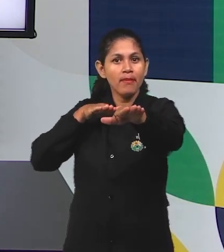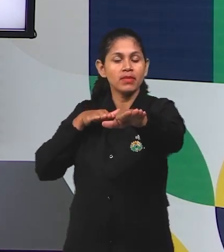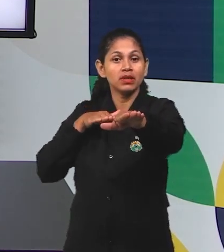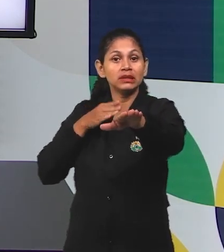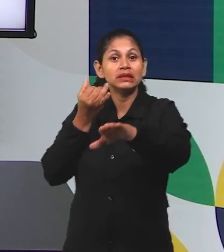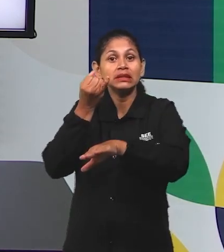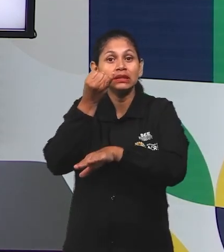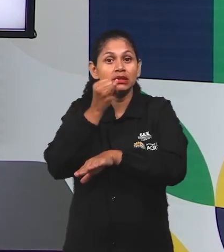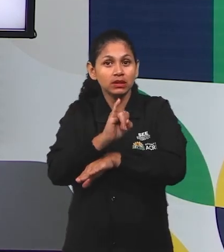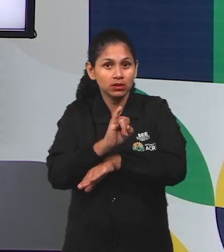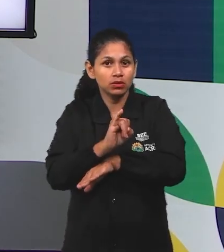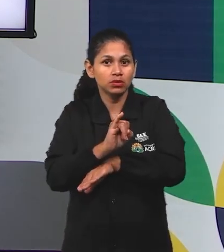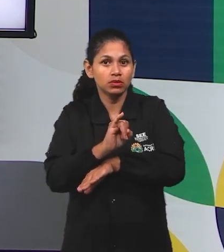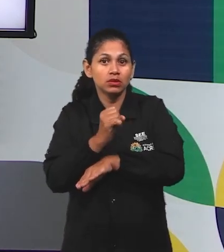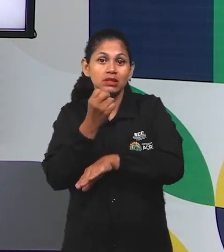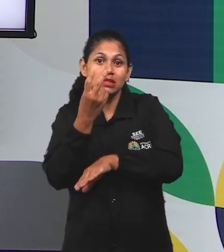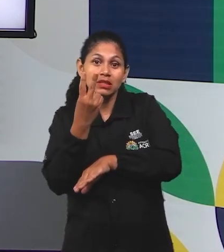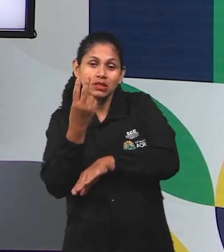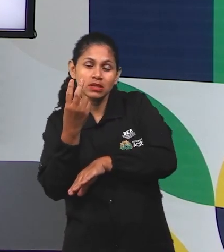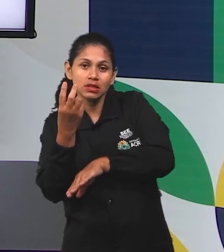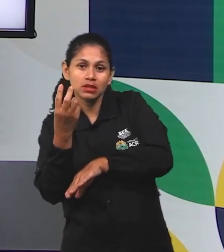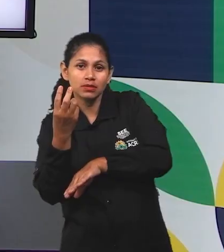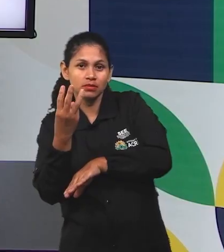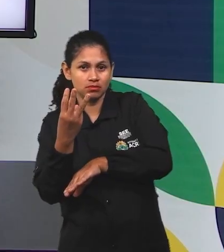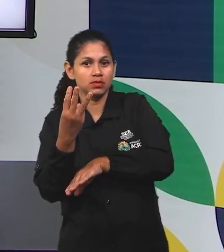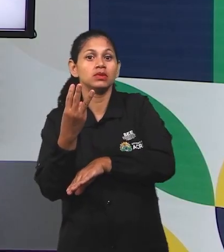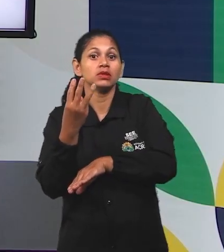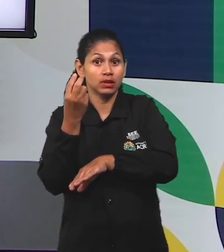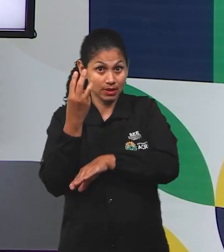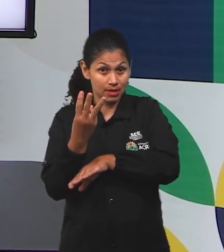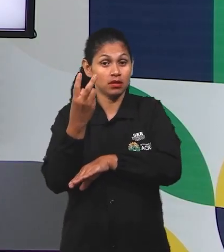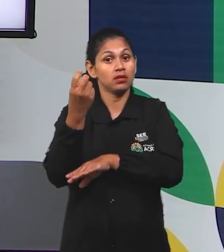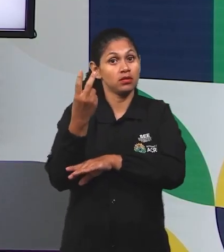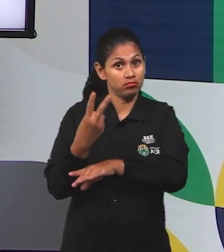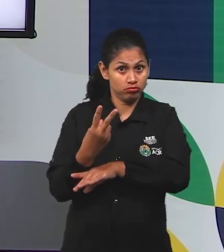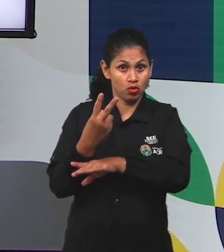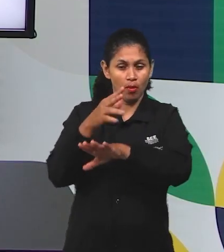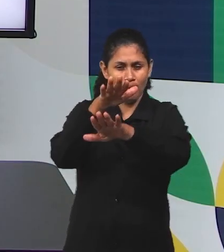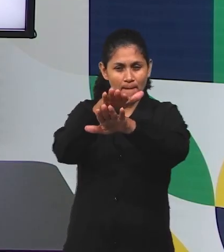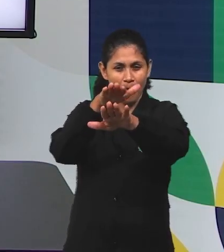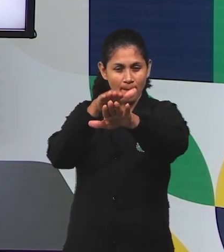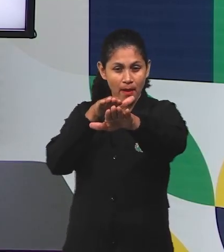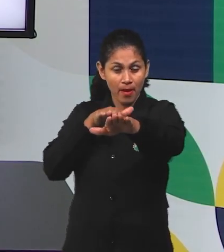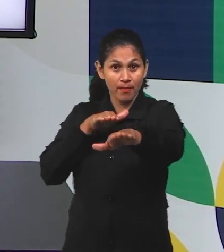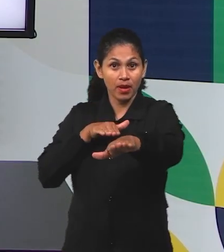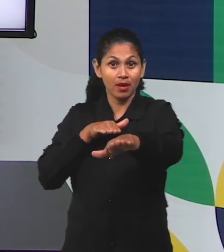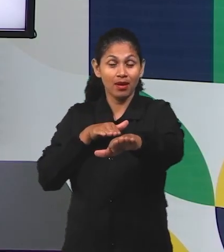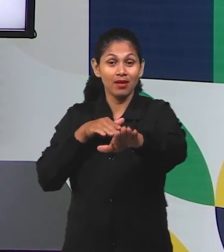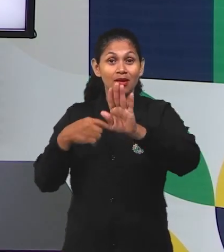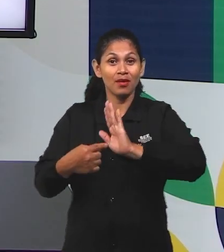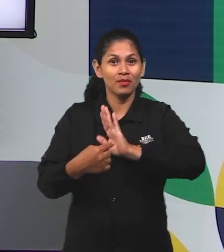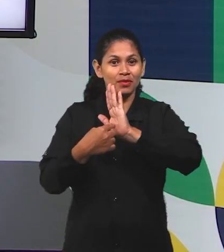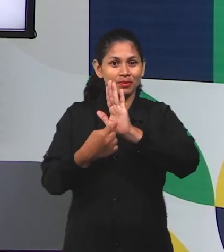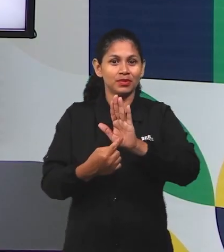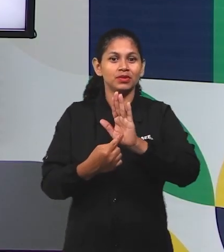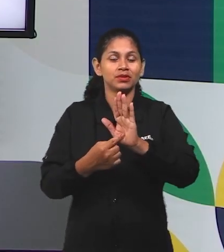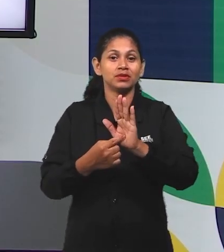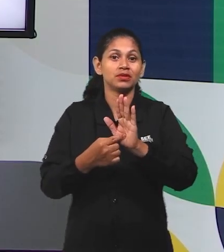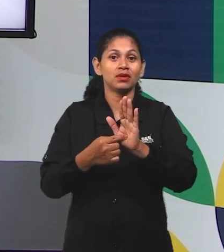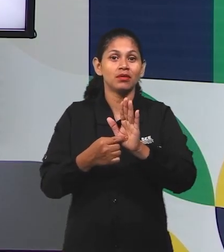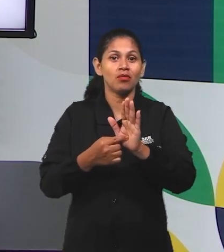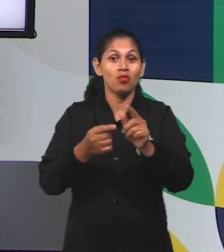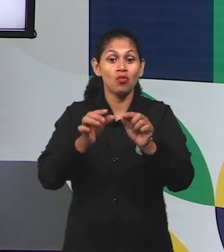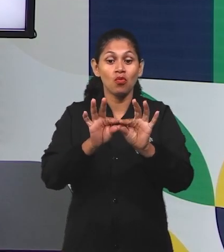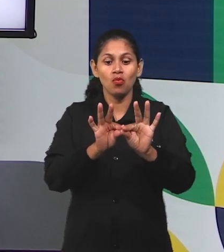ônibus. Como eu não tenho 32 ônibus desses, não tenho 32 unidades, eu vou usar a